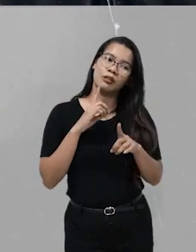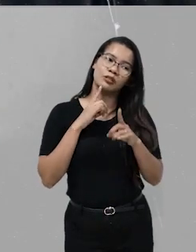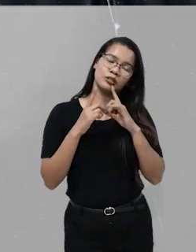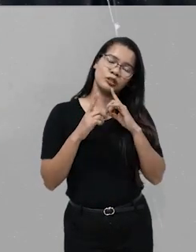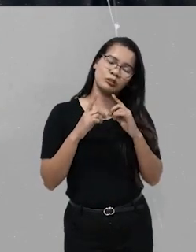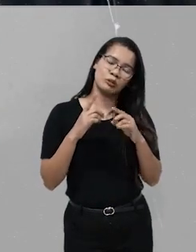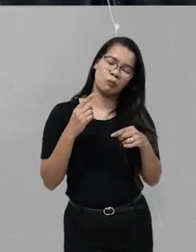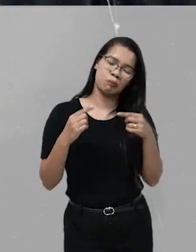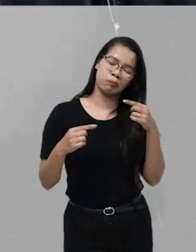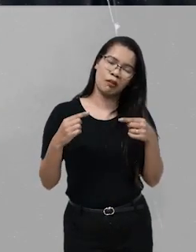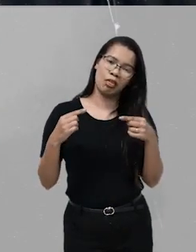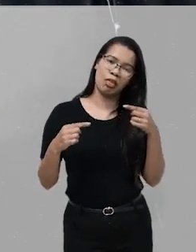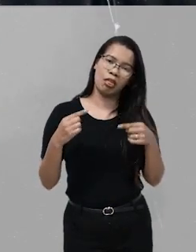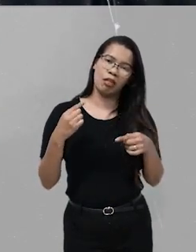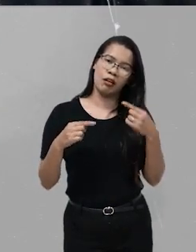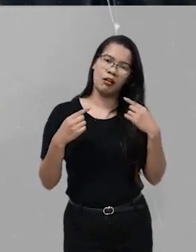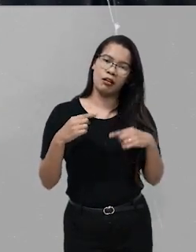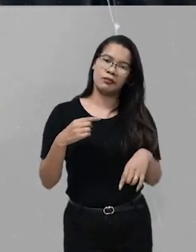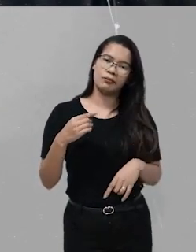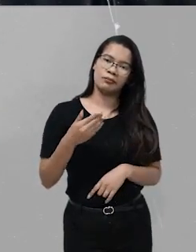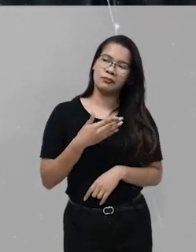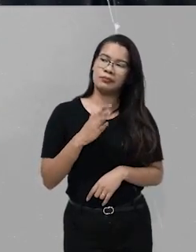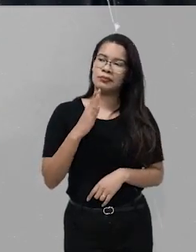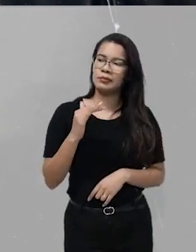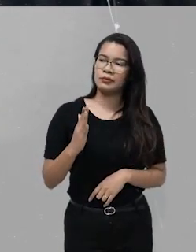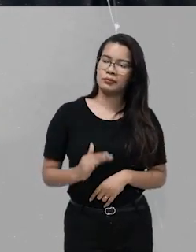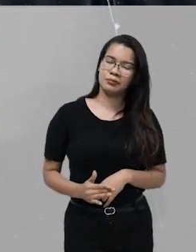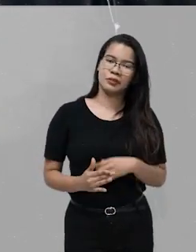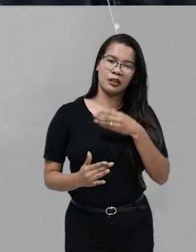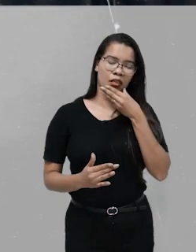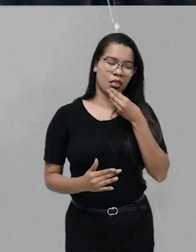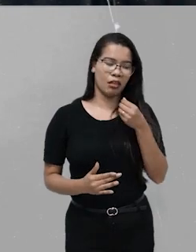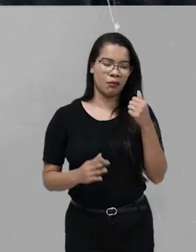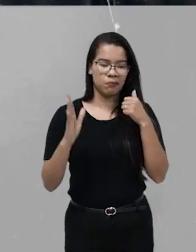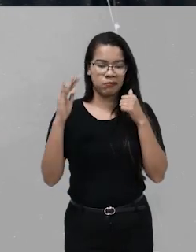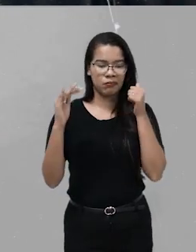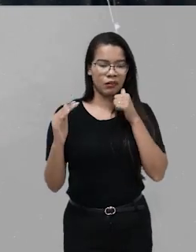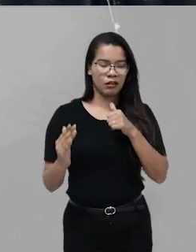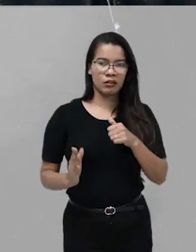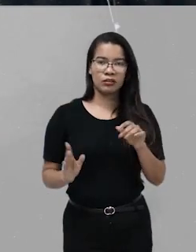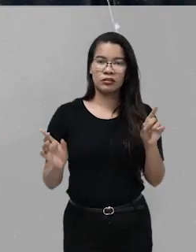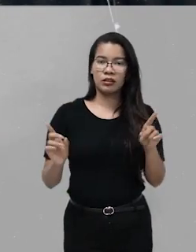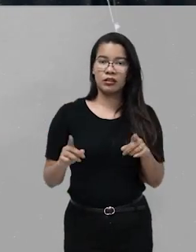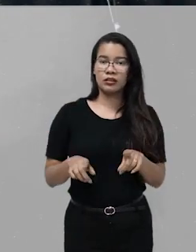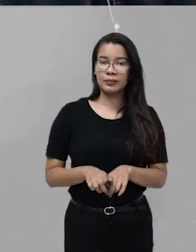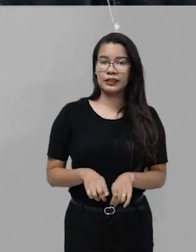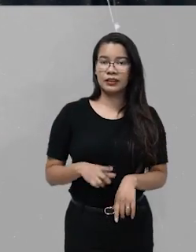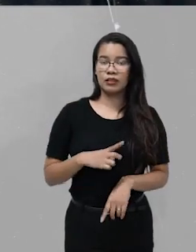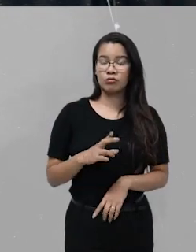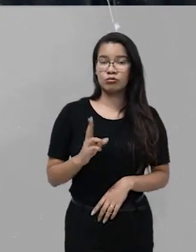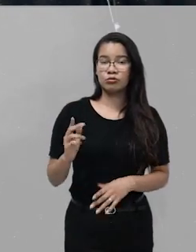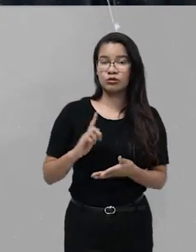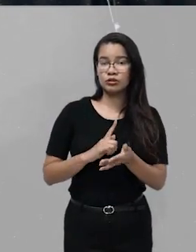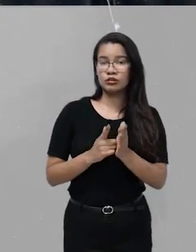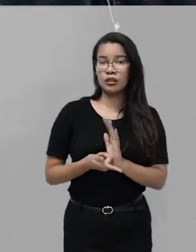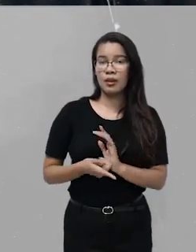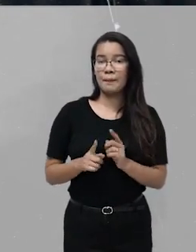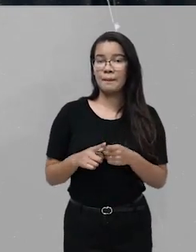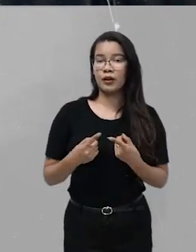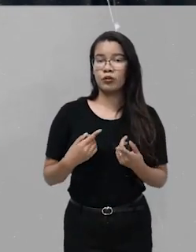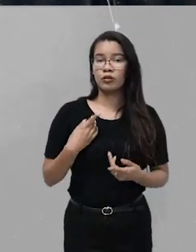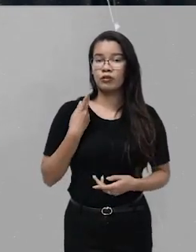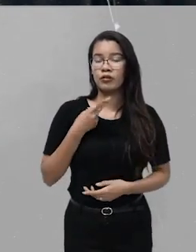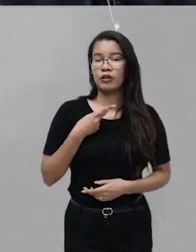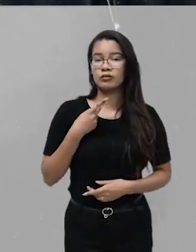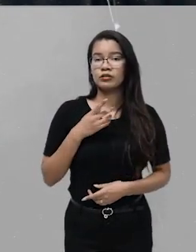lá do político, brasileiros e brasileiras. Hoje nós estamos vivendo uma situação. Ali também tem um gênero que ele utiliza. Mas quando eu falo gêneros